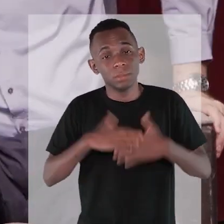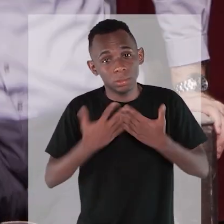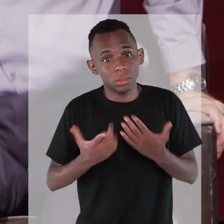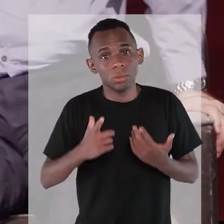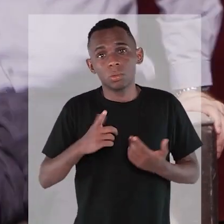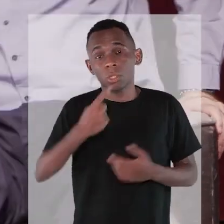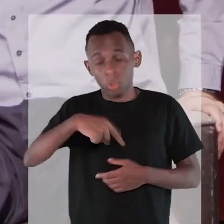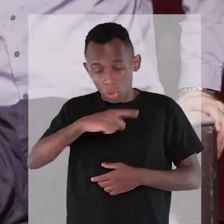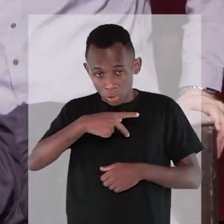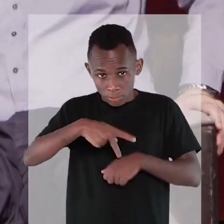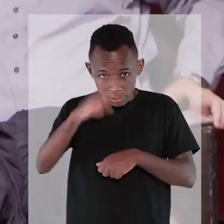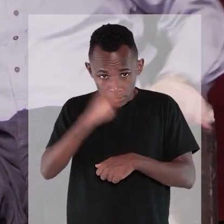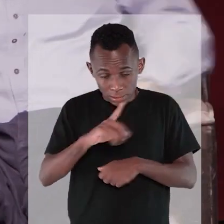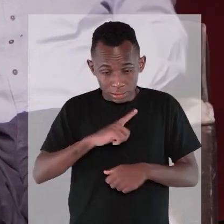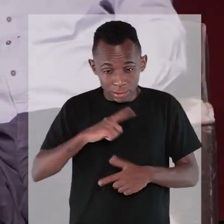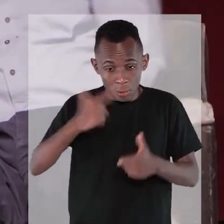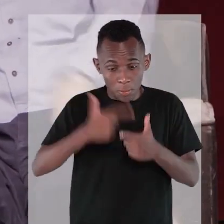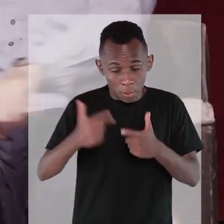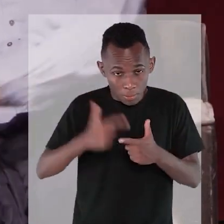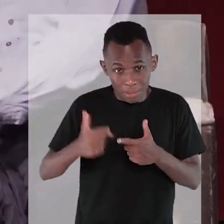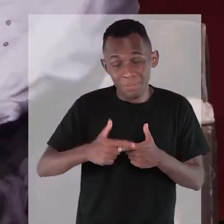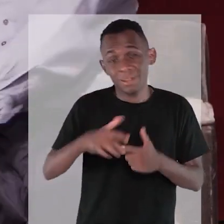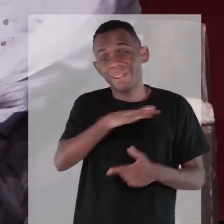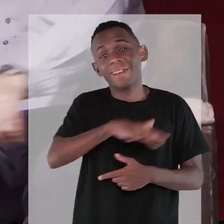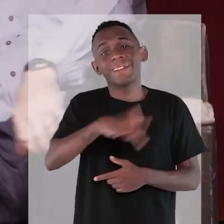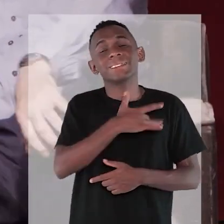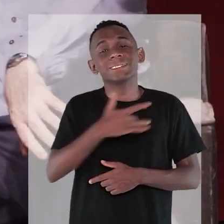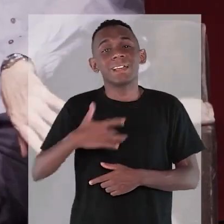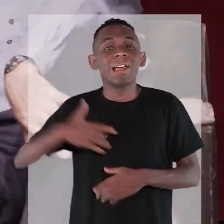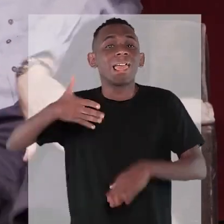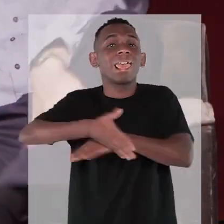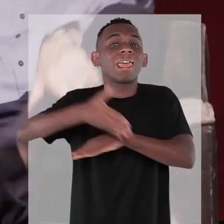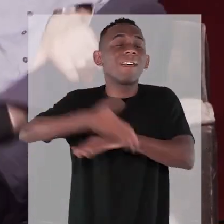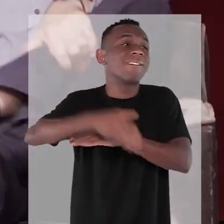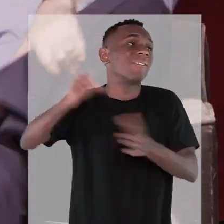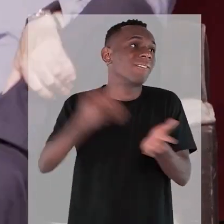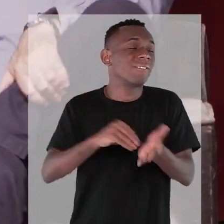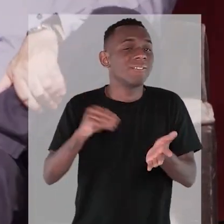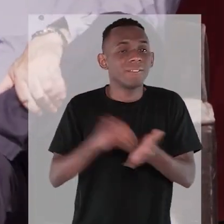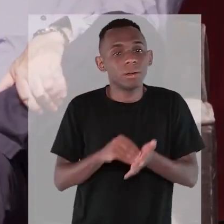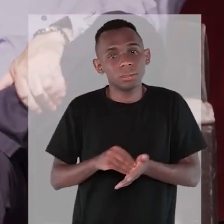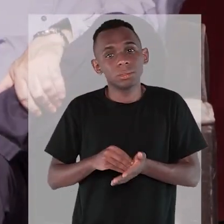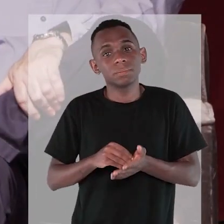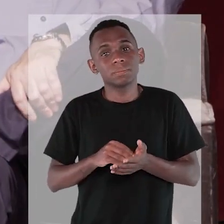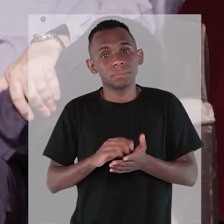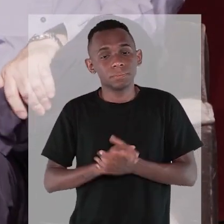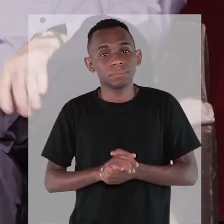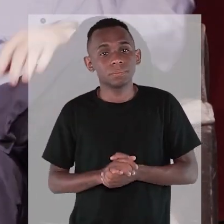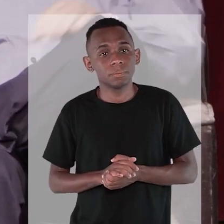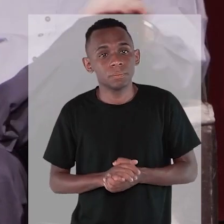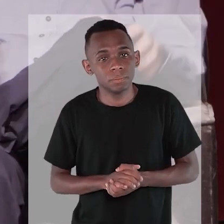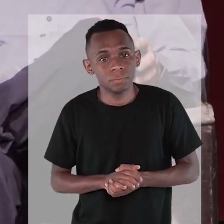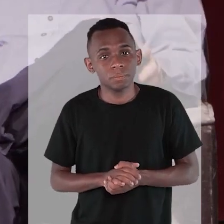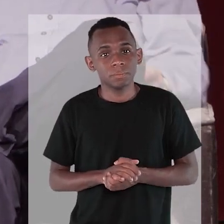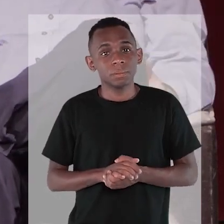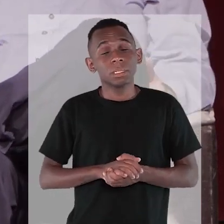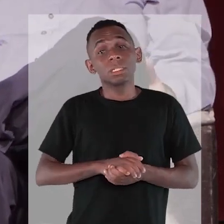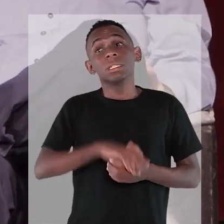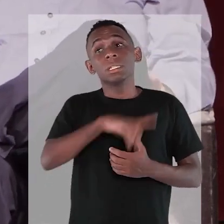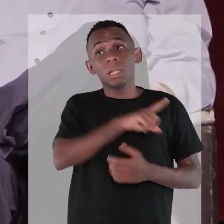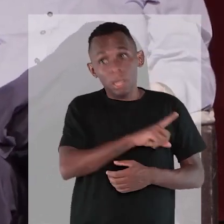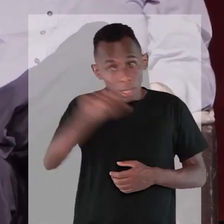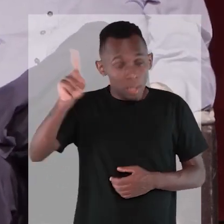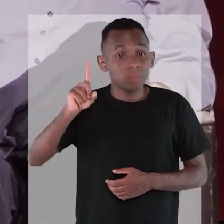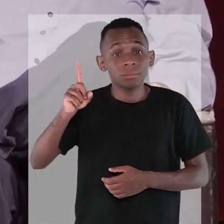de sistema de saúde, de falta de acesso à saúde, então muito longe de ter um SUS lá, e o Modi é o primeiro-ministro a tentar enfrentar esse problema,